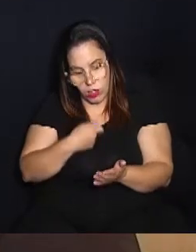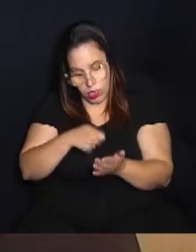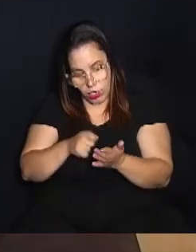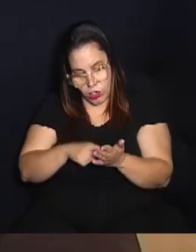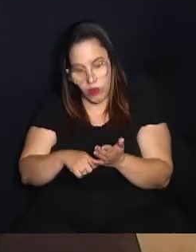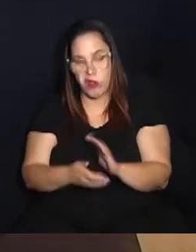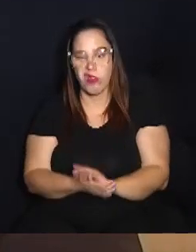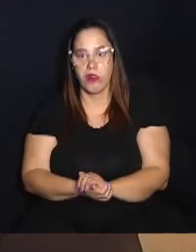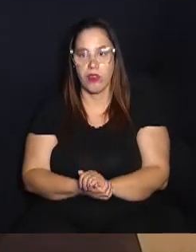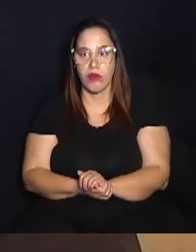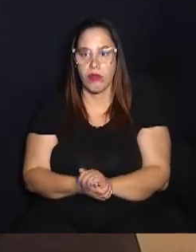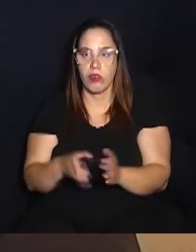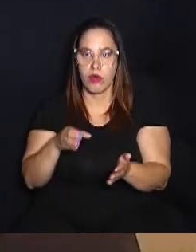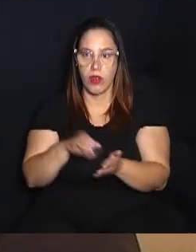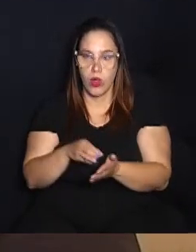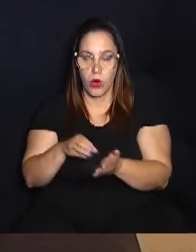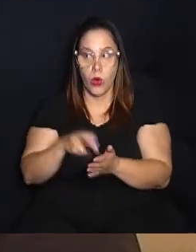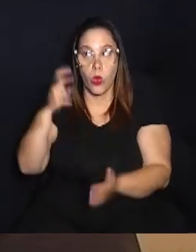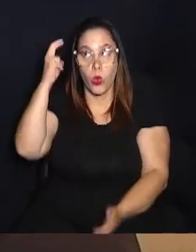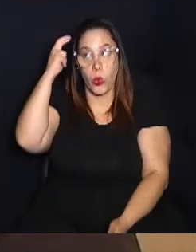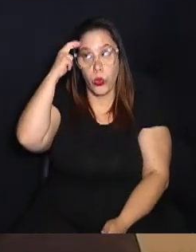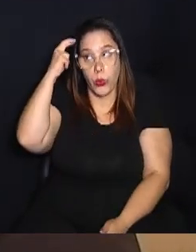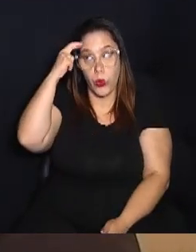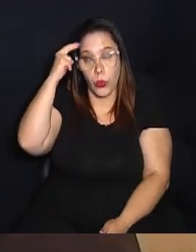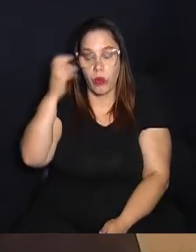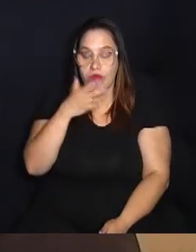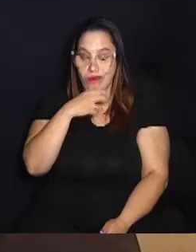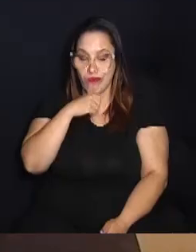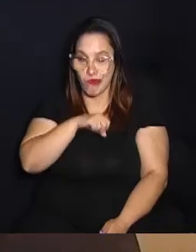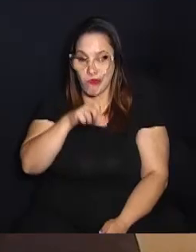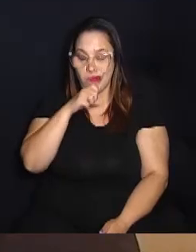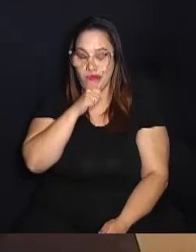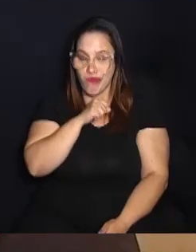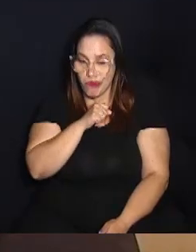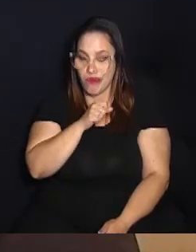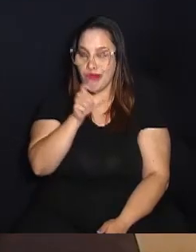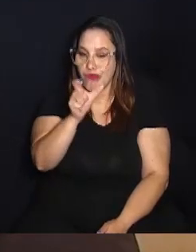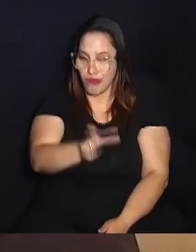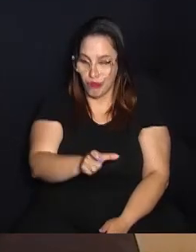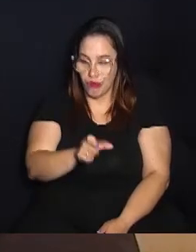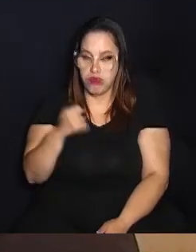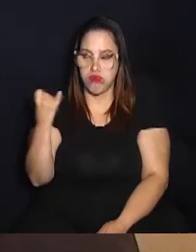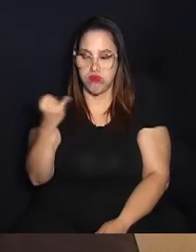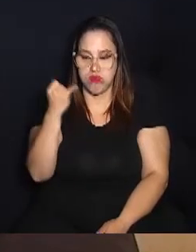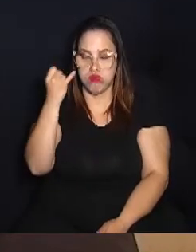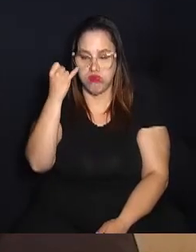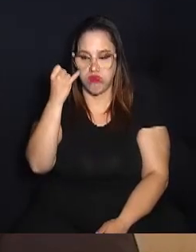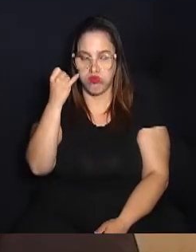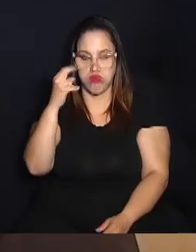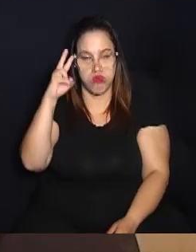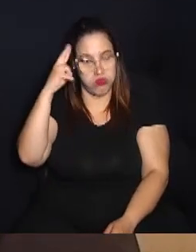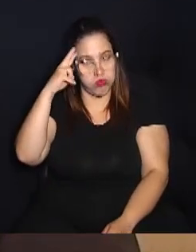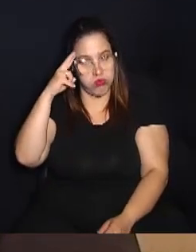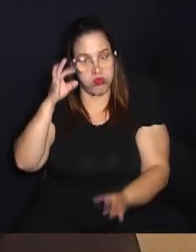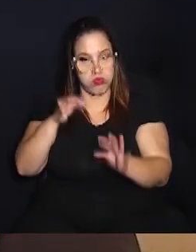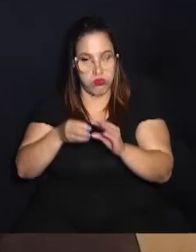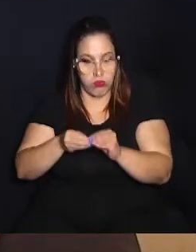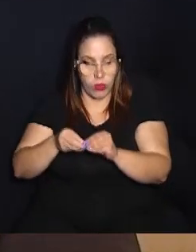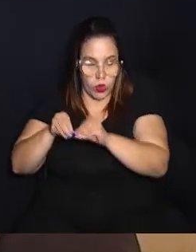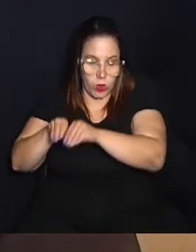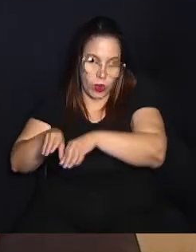semi-analfabetos por meio dos ciclos de cultura. Então, Paulo Freire também é um personagem histórico, foi